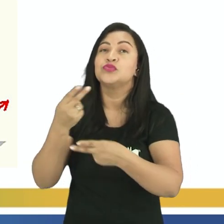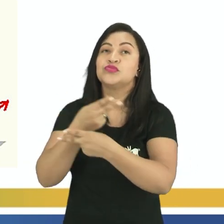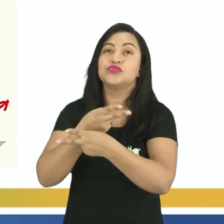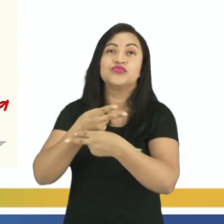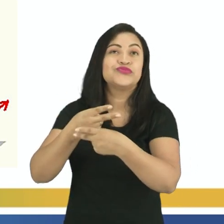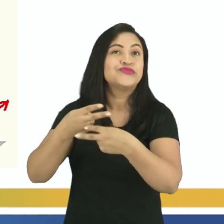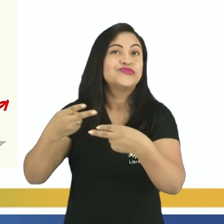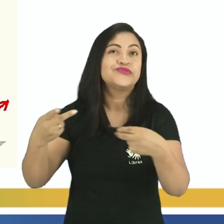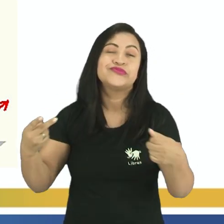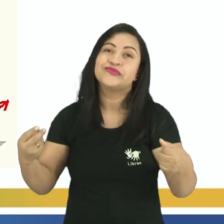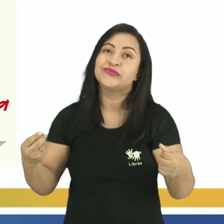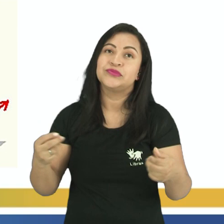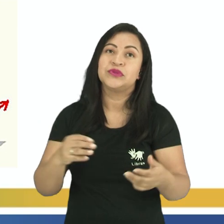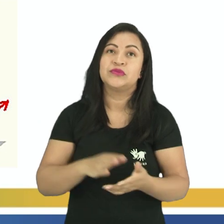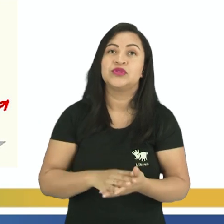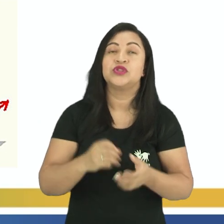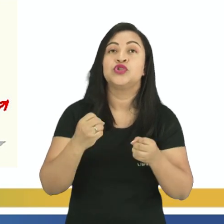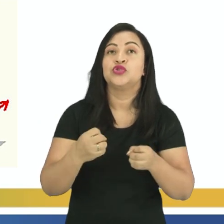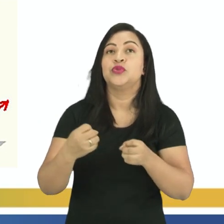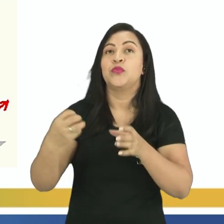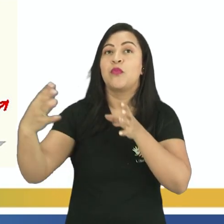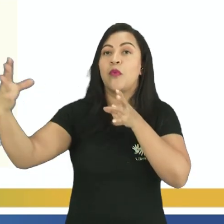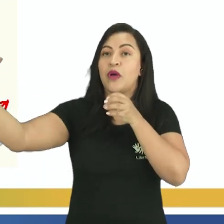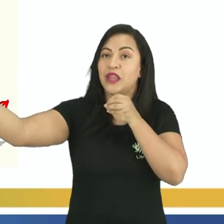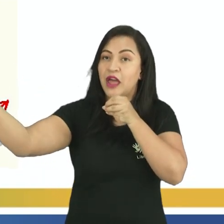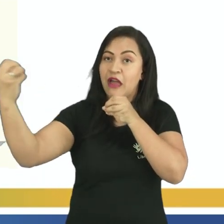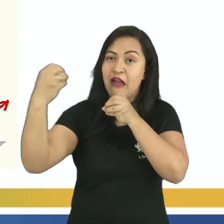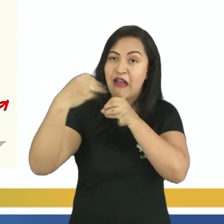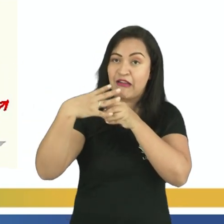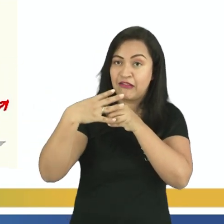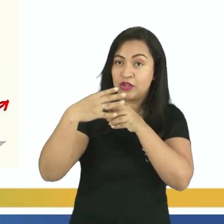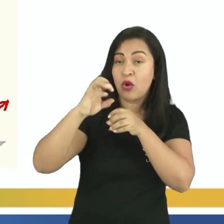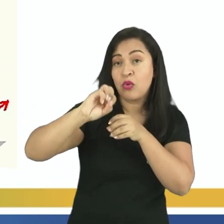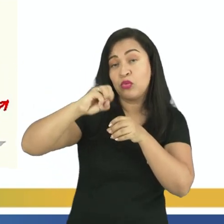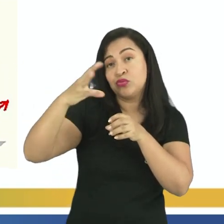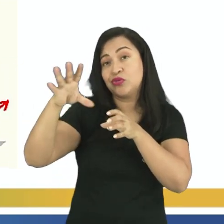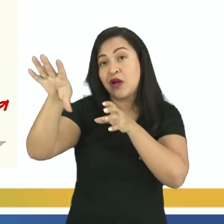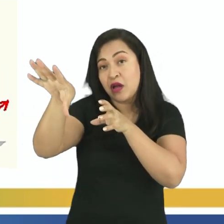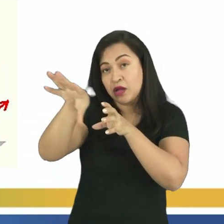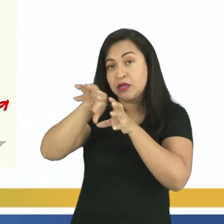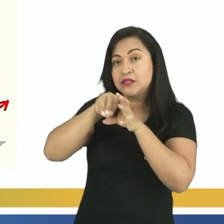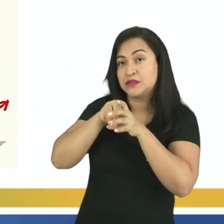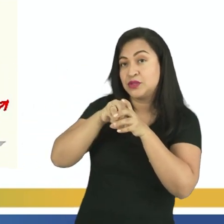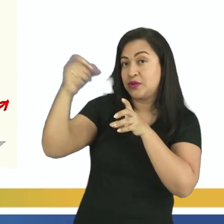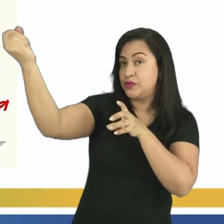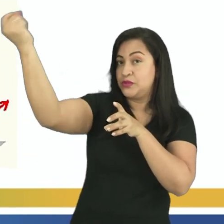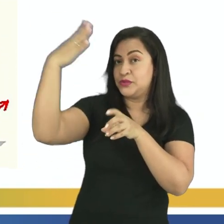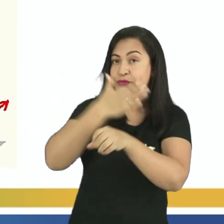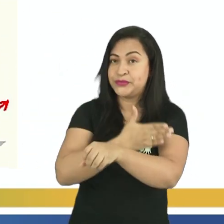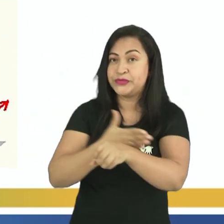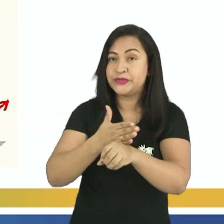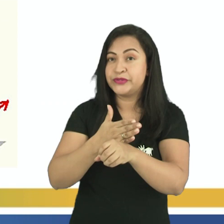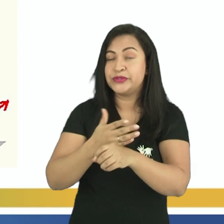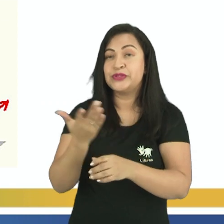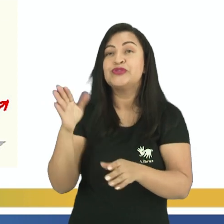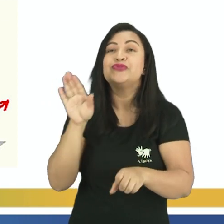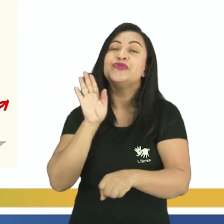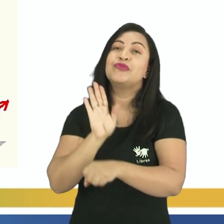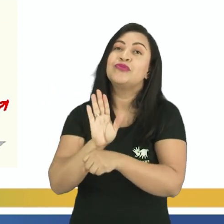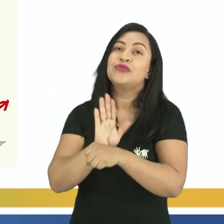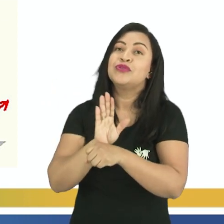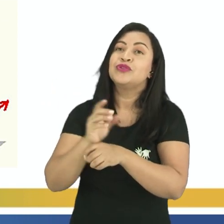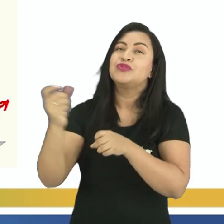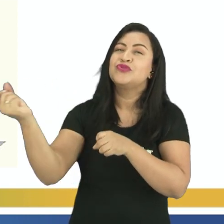eles podem refletir ou absorver a luz branca que atinge. Isso vai ajudar a definir a